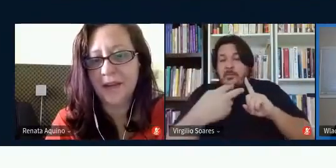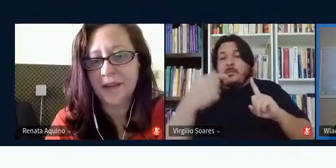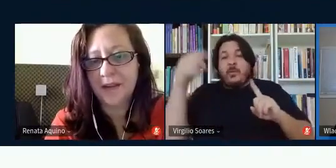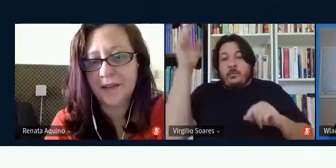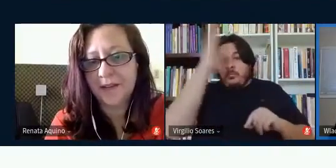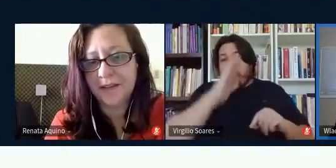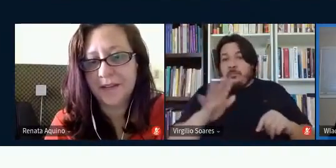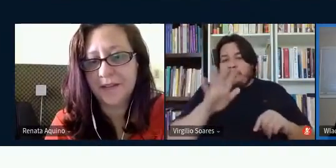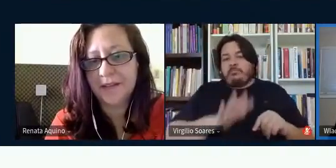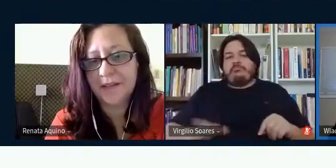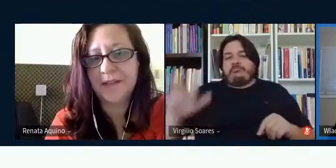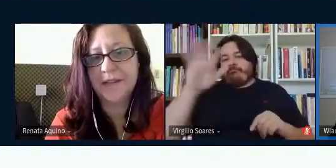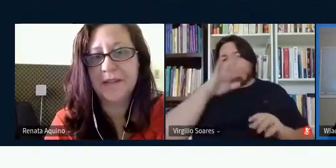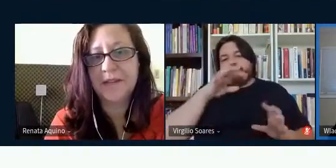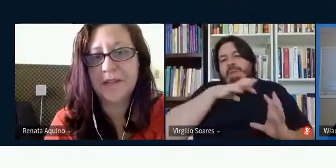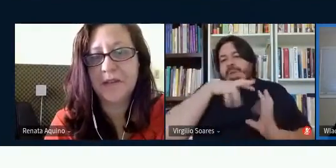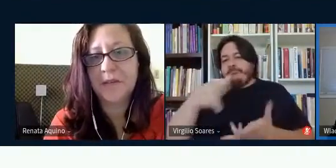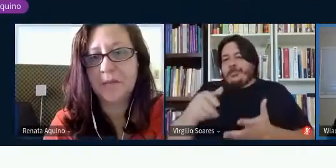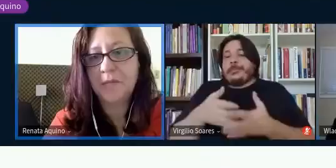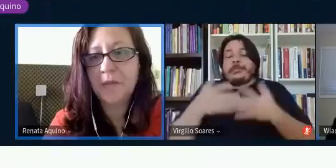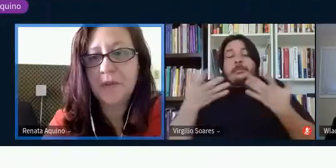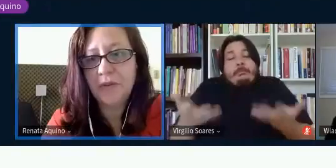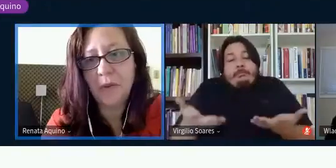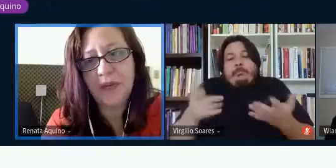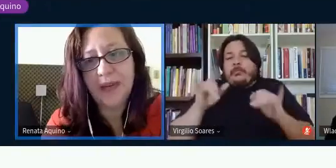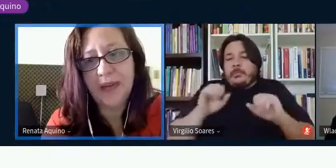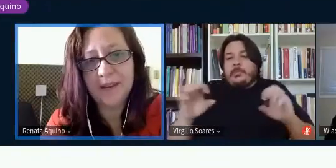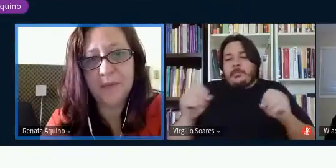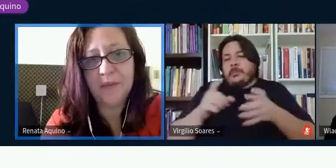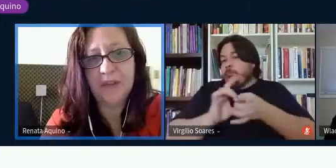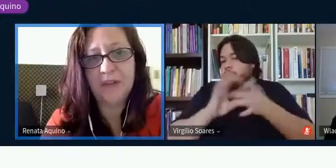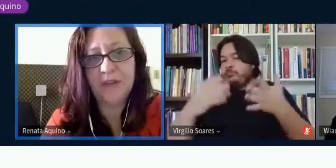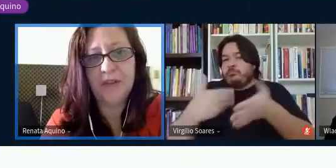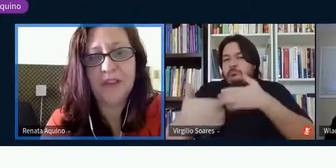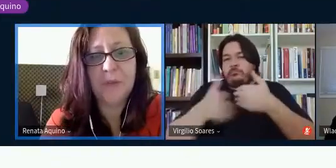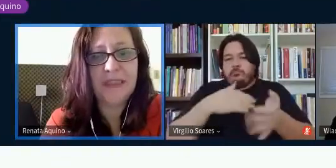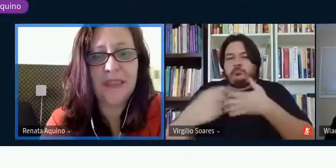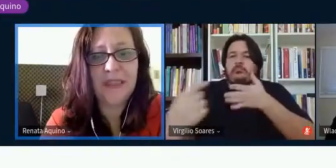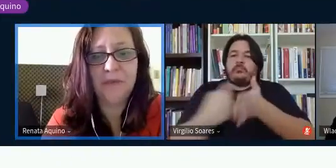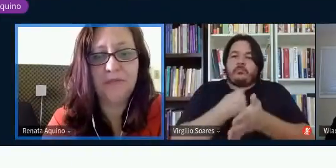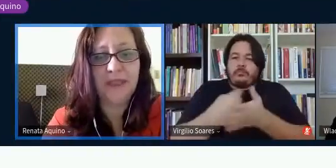estou à disposição para alguma pergunta. Muito obrigada, professor Vladimir. Eu estou